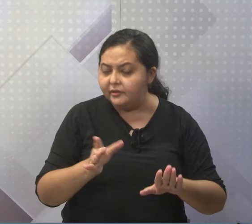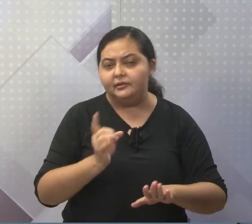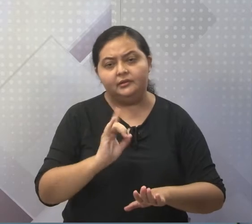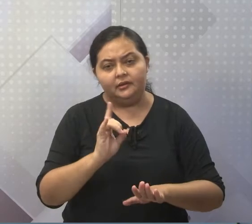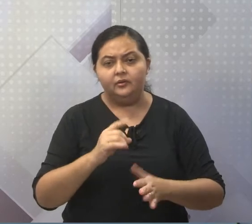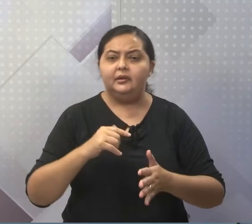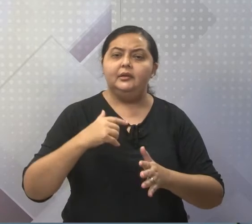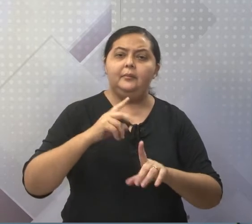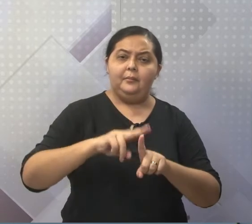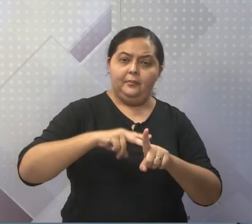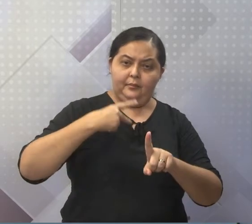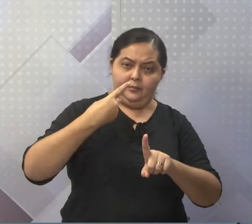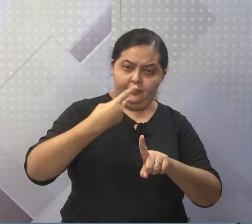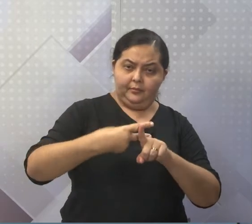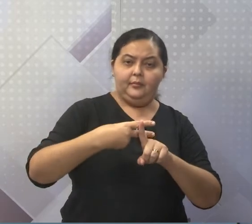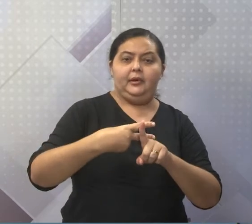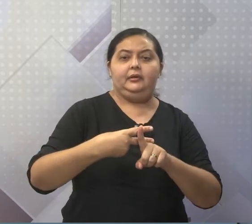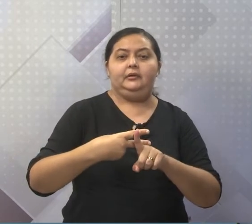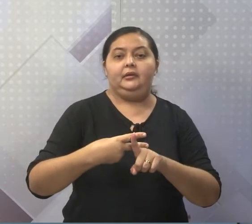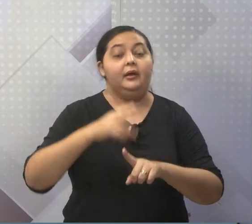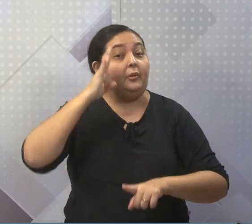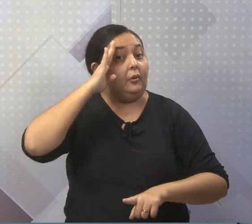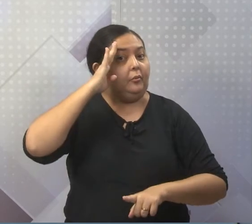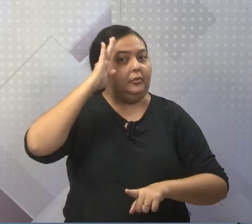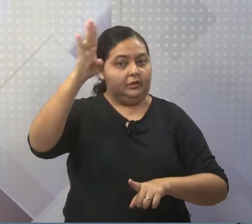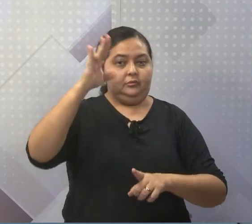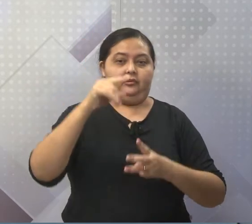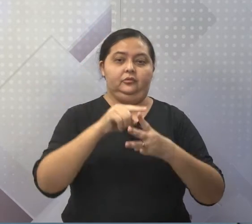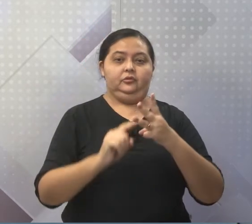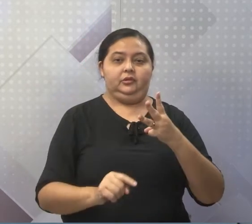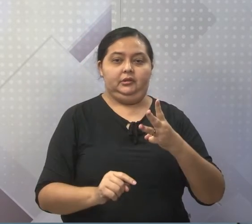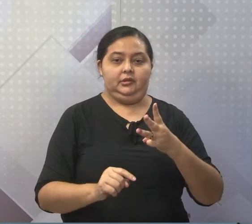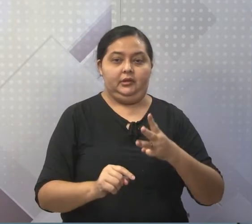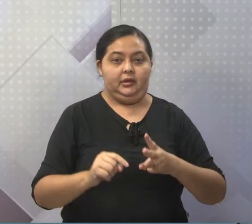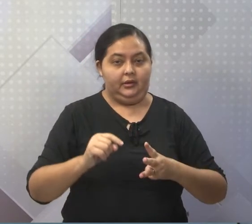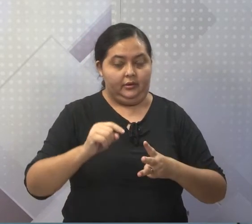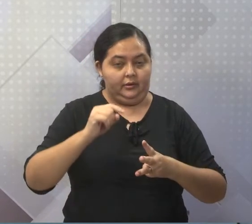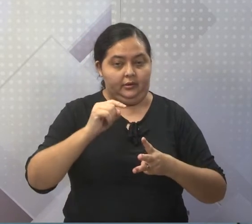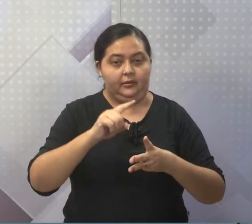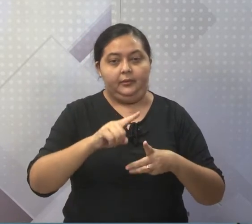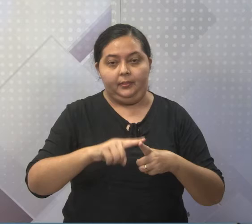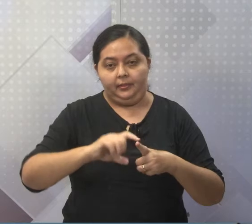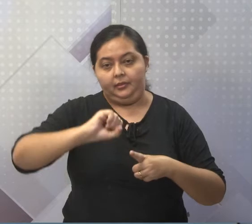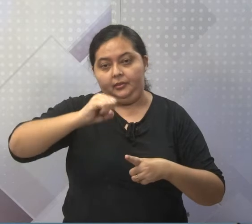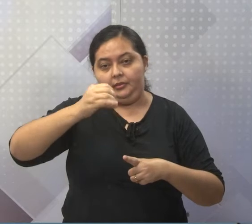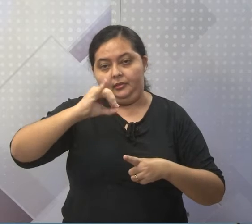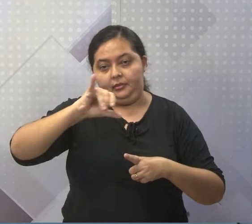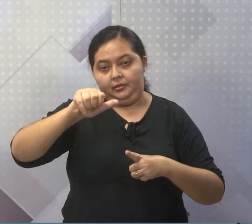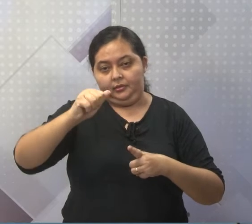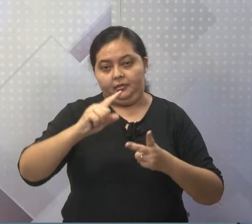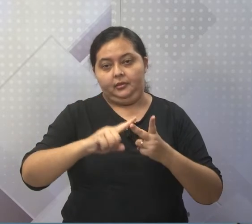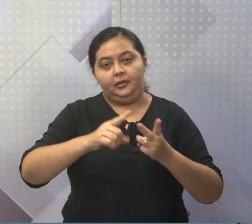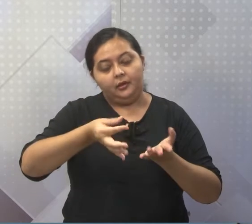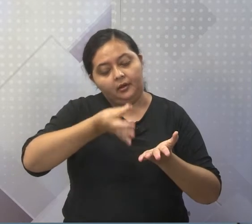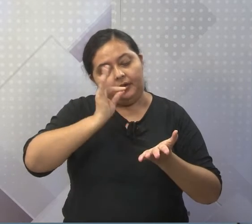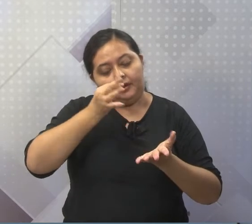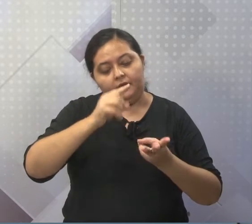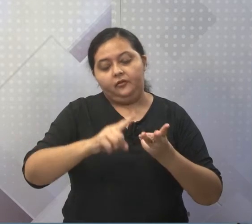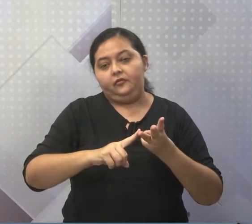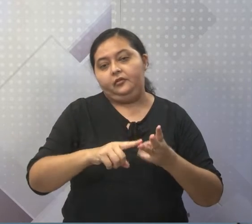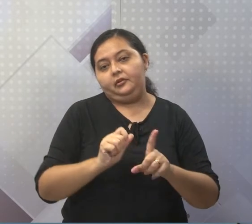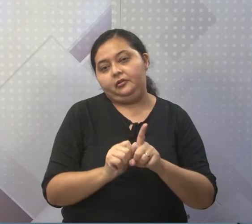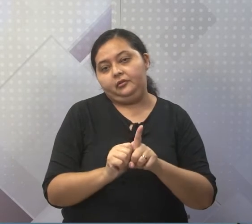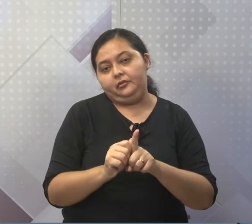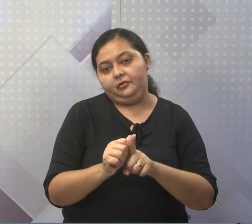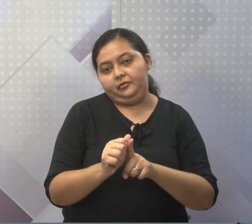Então os maiores produtores e maiores exportadores o Brasil se destaca principalmente soja café e milho